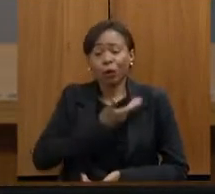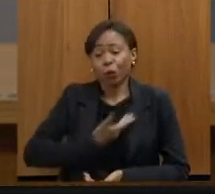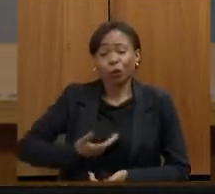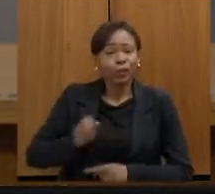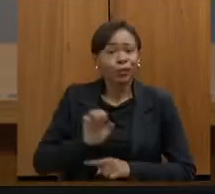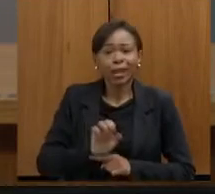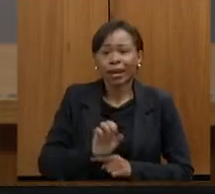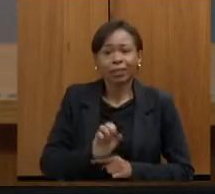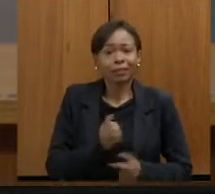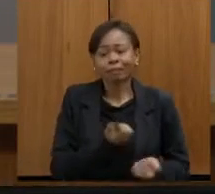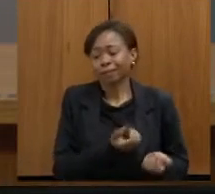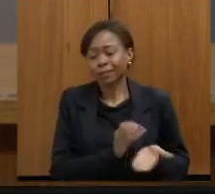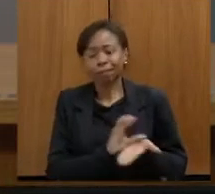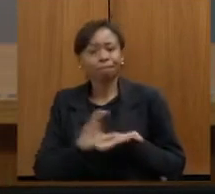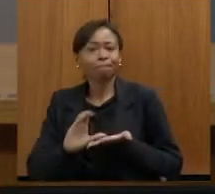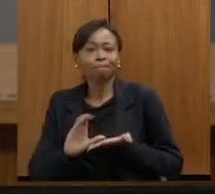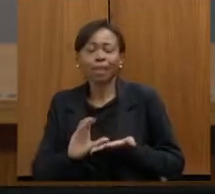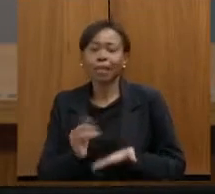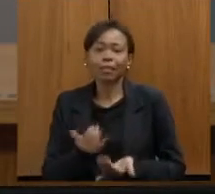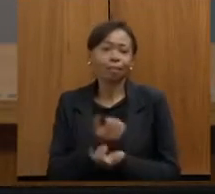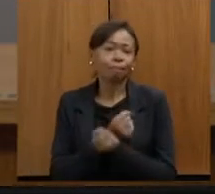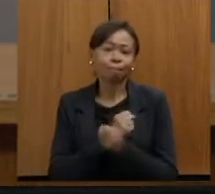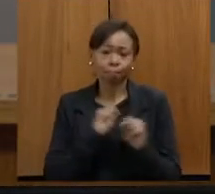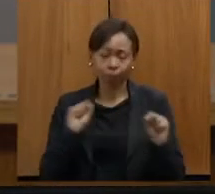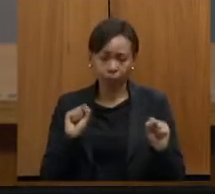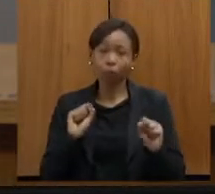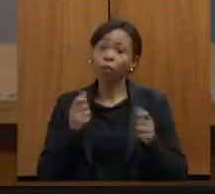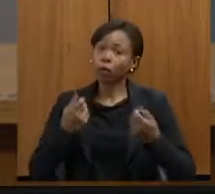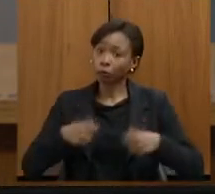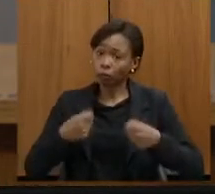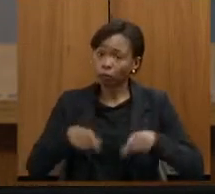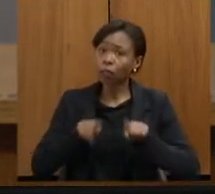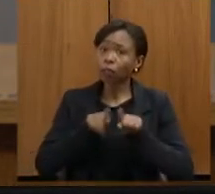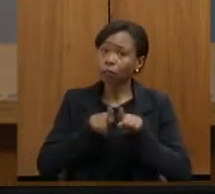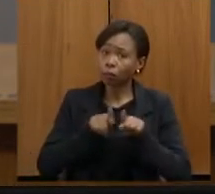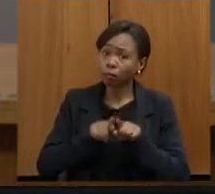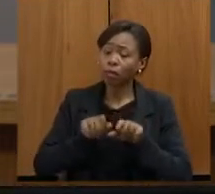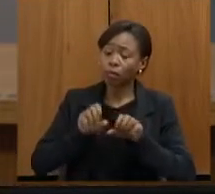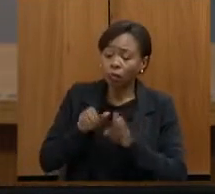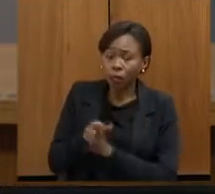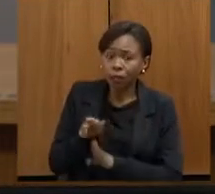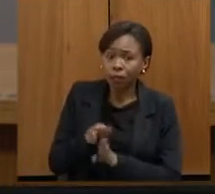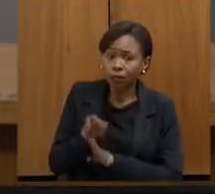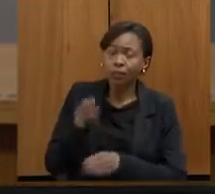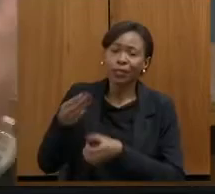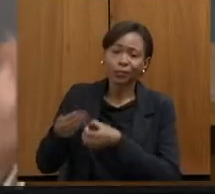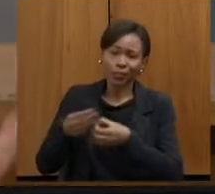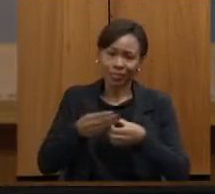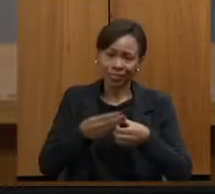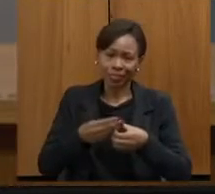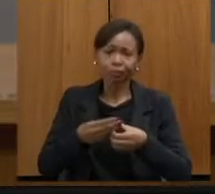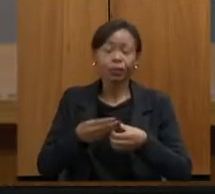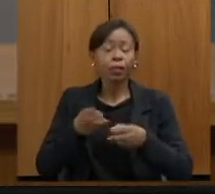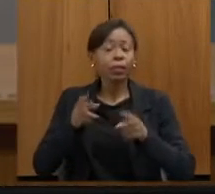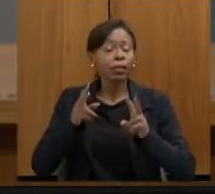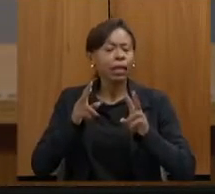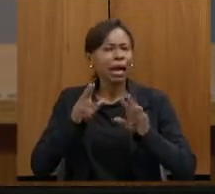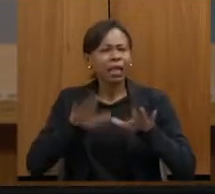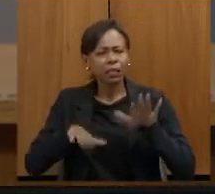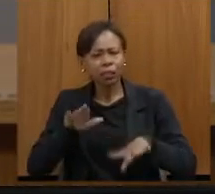esse recurso. Então, é uma temática que gente tem que trabalhar também com os municípios para, sempre que possível, claro, às vezes existem algumas questões que